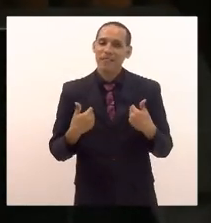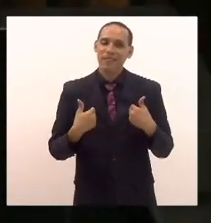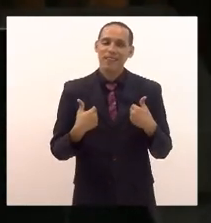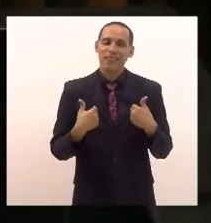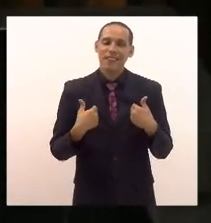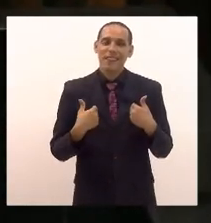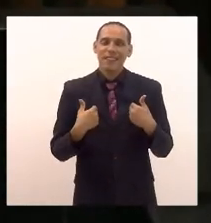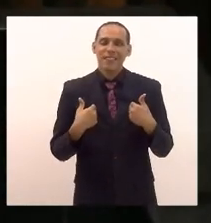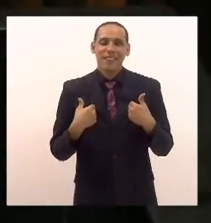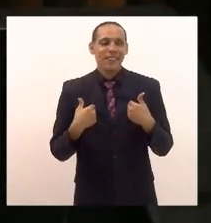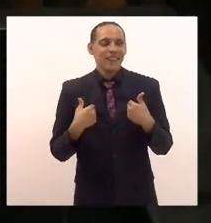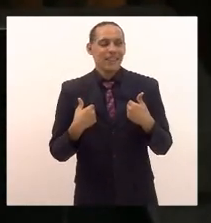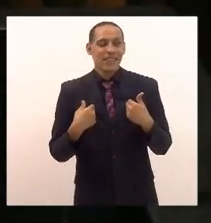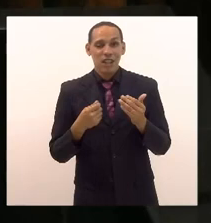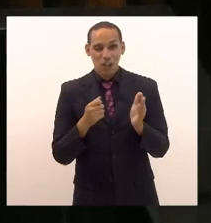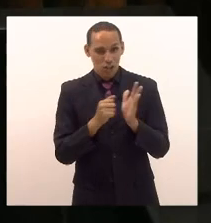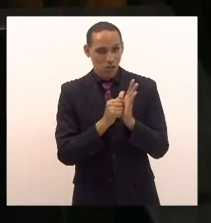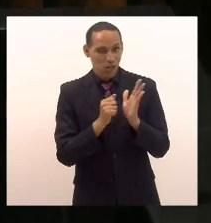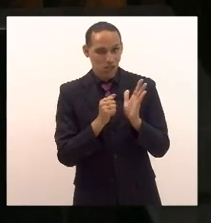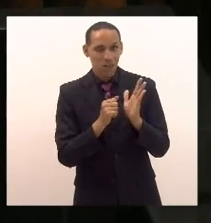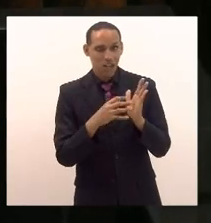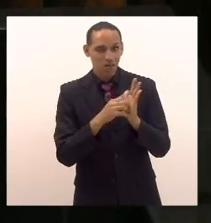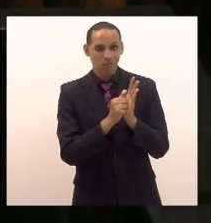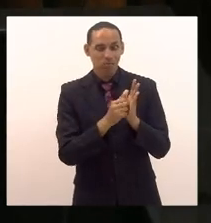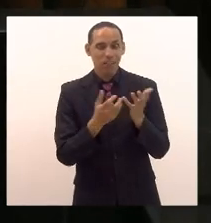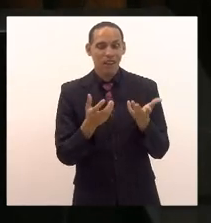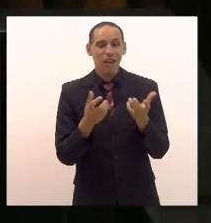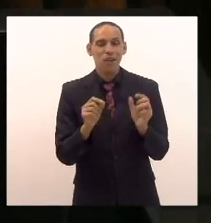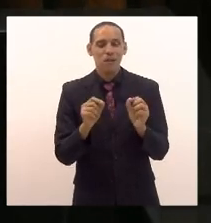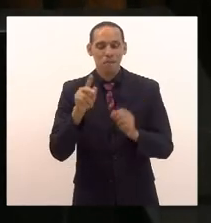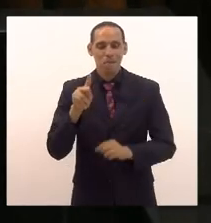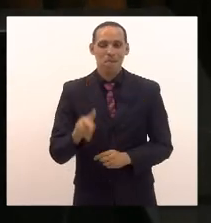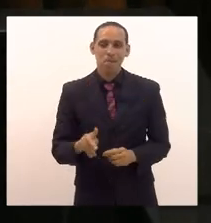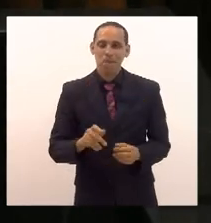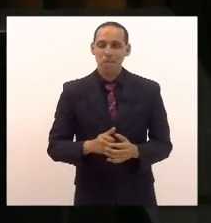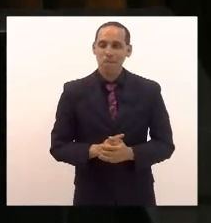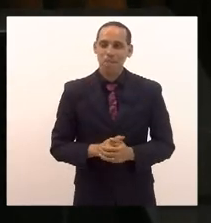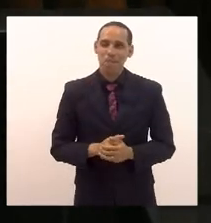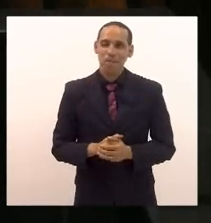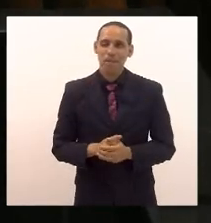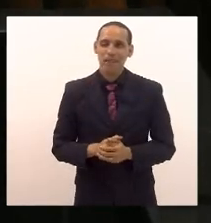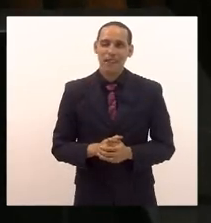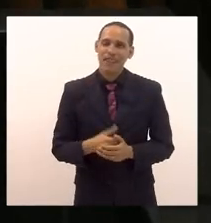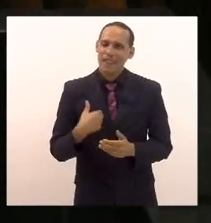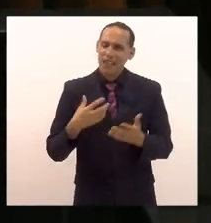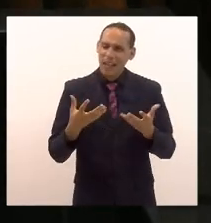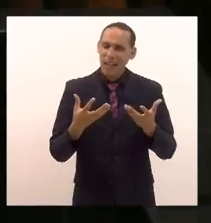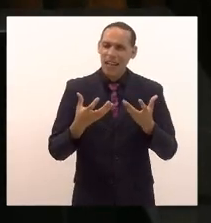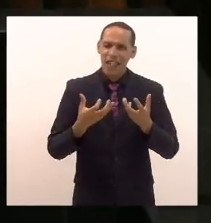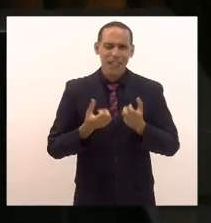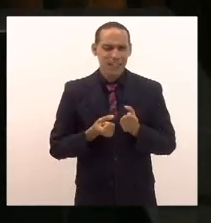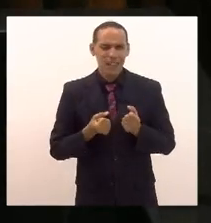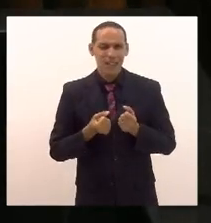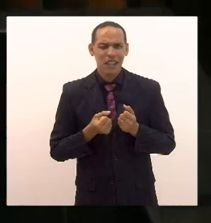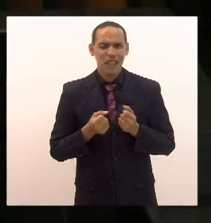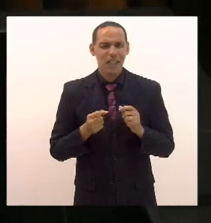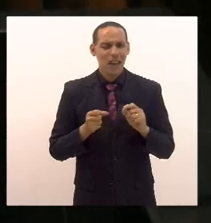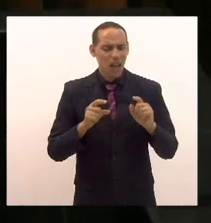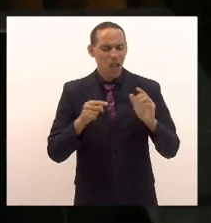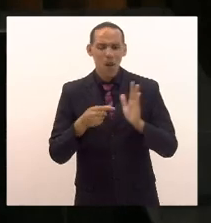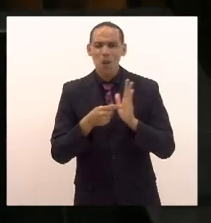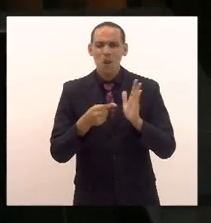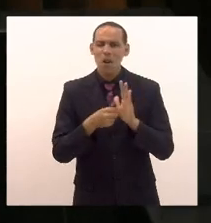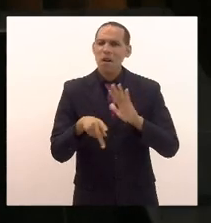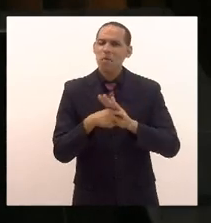eu quero deixar aqui registrado minha querida Presidente Eu Tenho recebido várias denúncias no meu gabinete